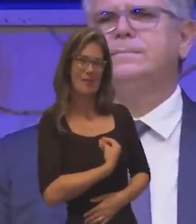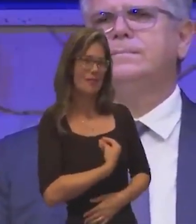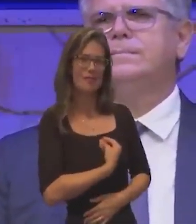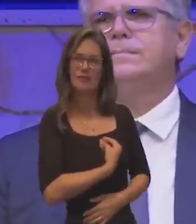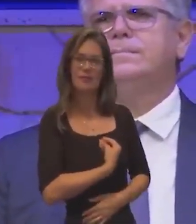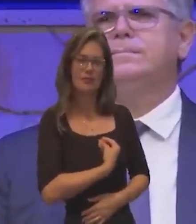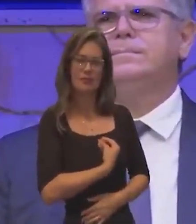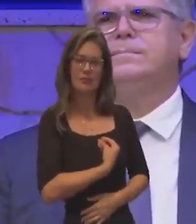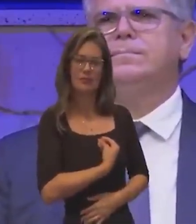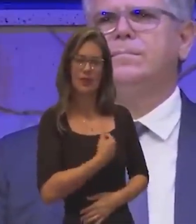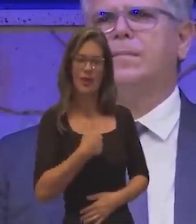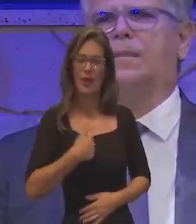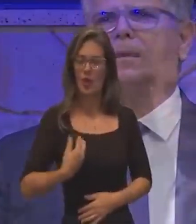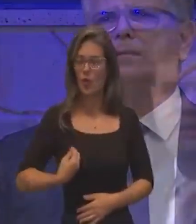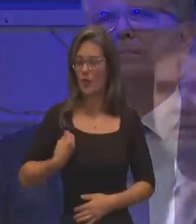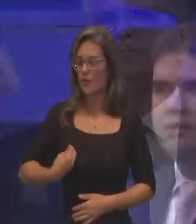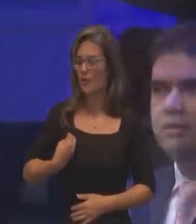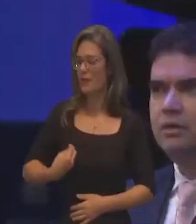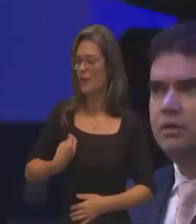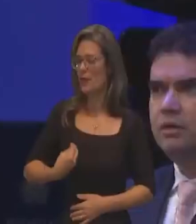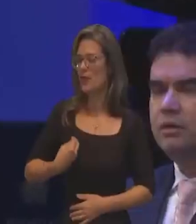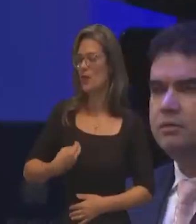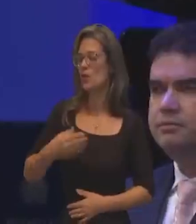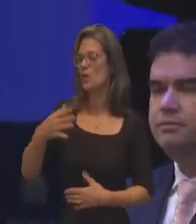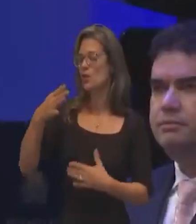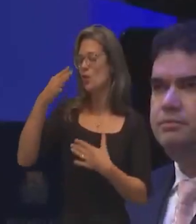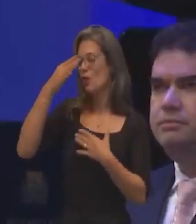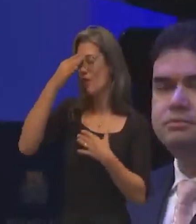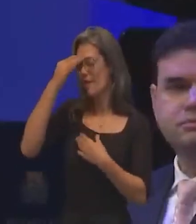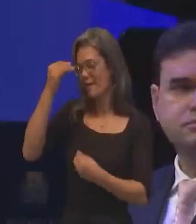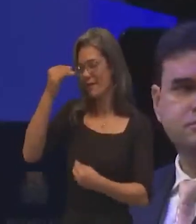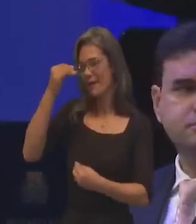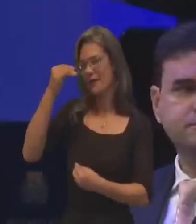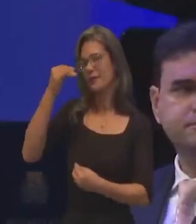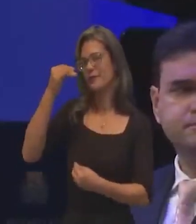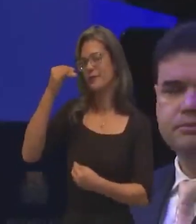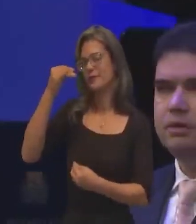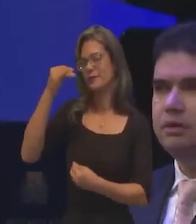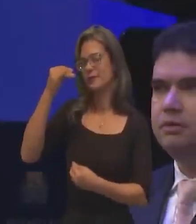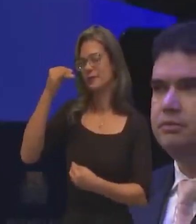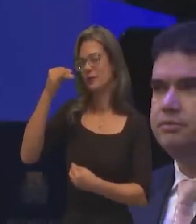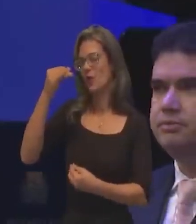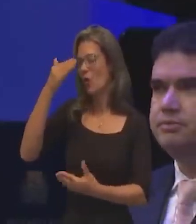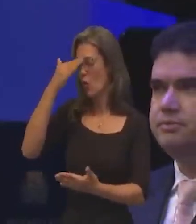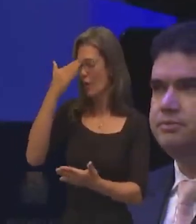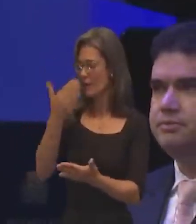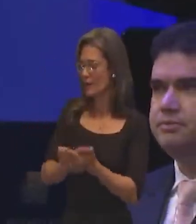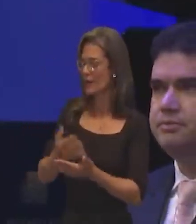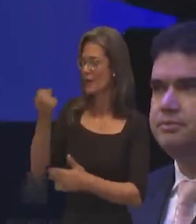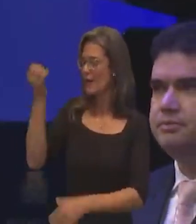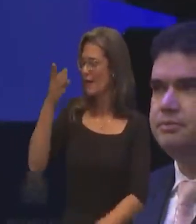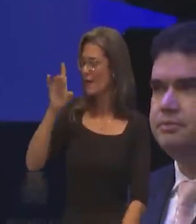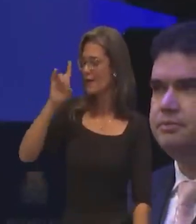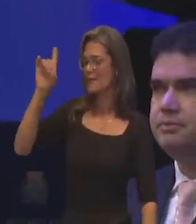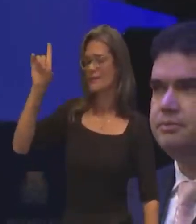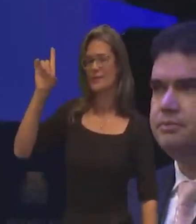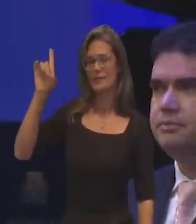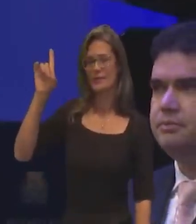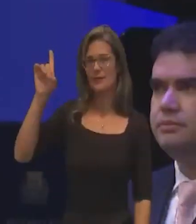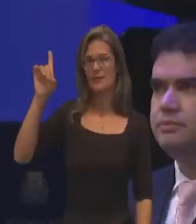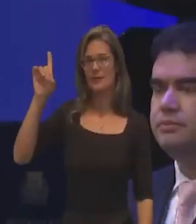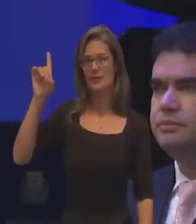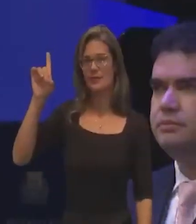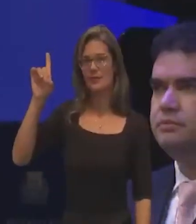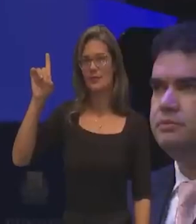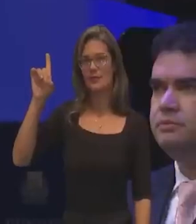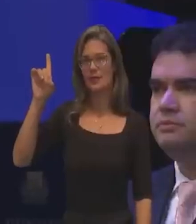Ou seja, vivo por fé e não pelo que vejo. Vivo confiante na graça de Deus e não por aquilo que os